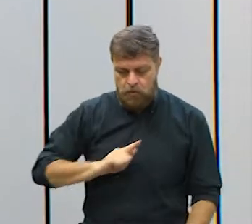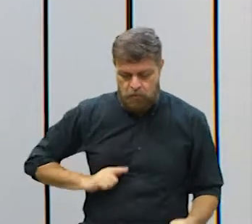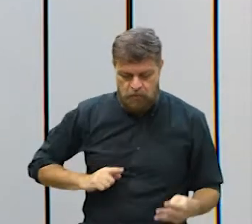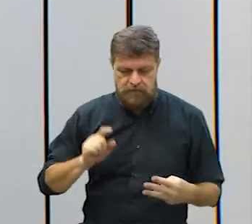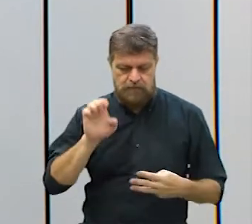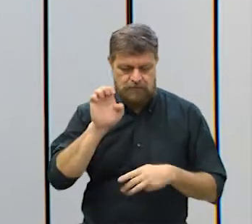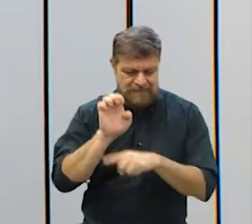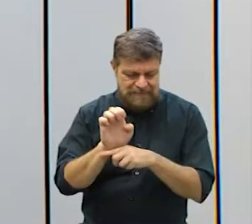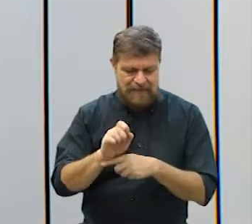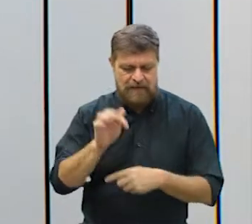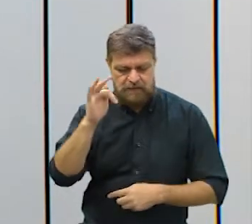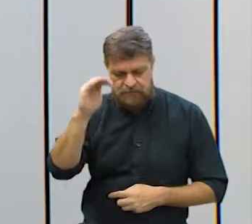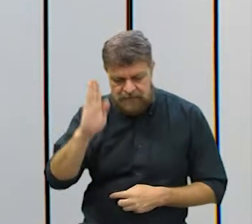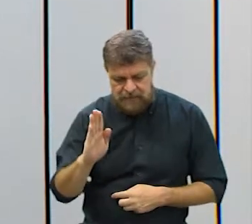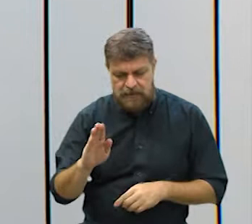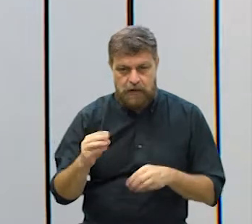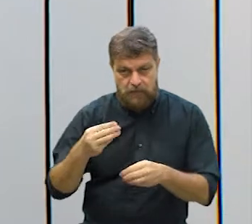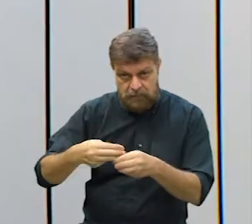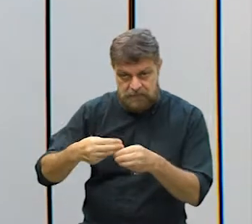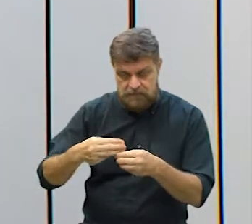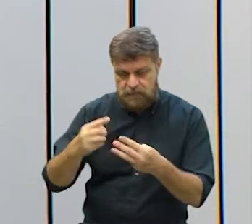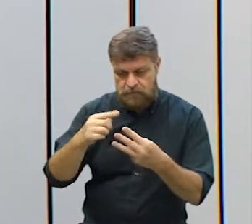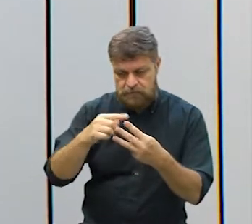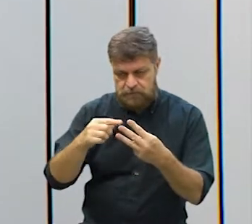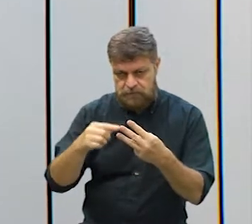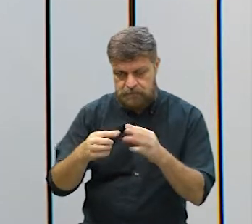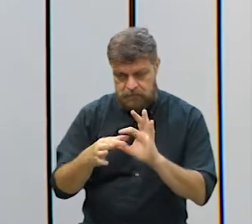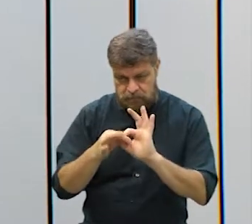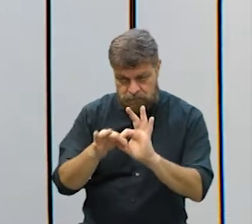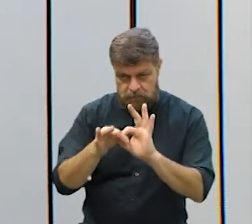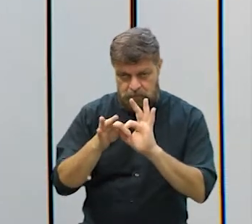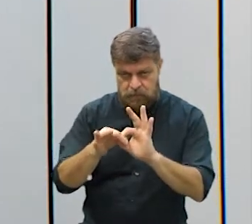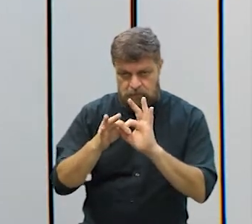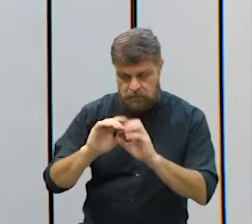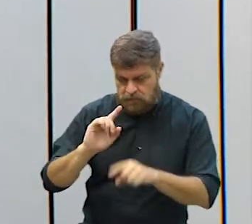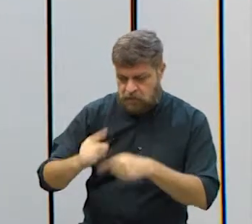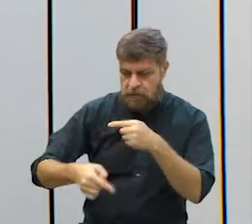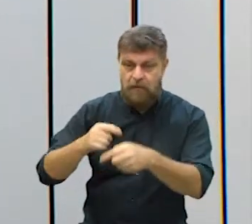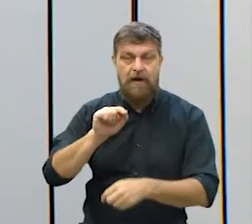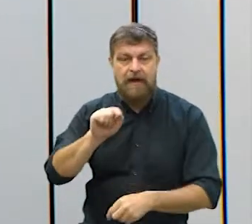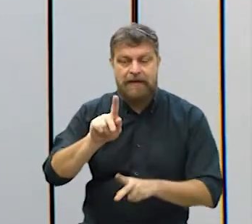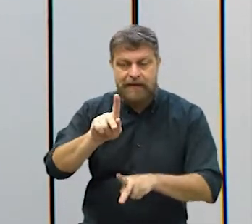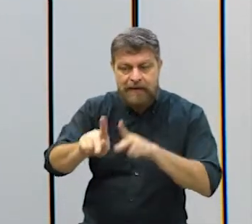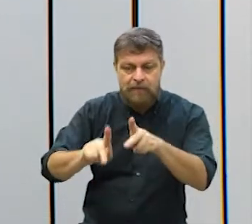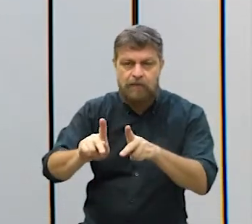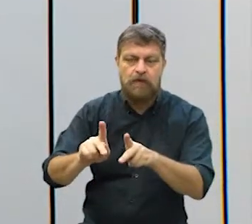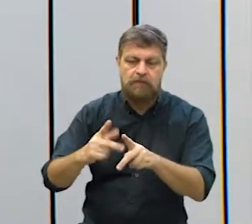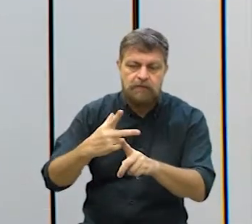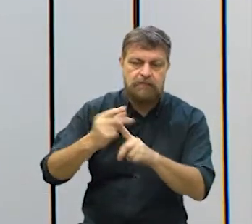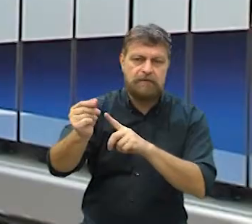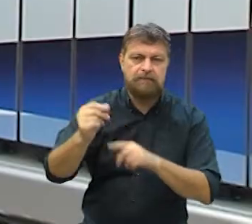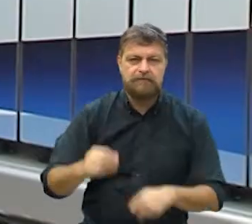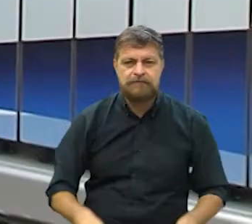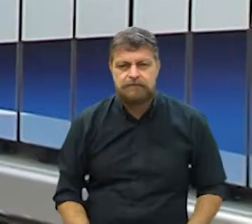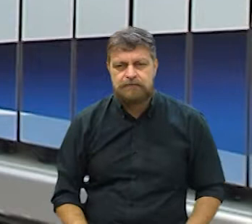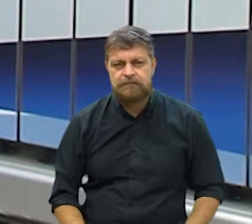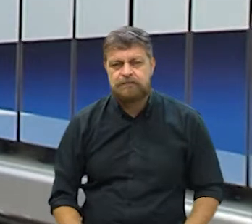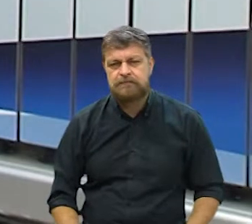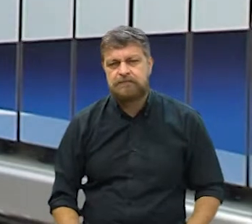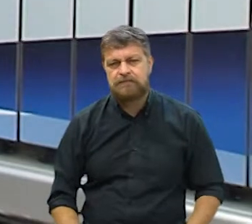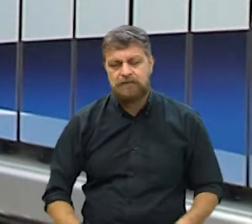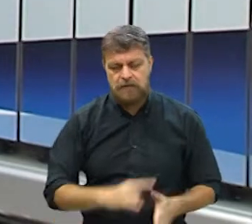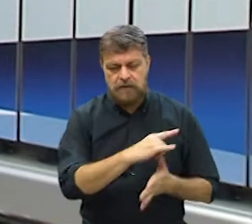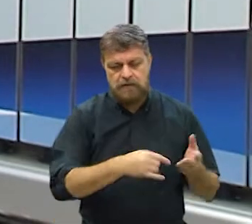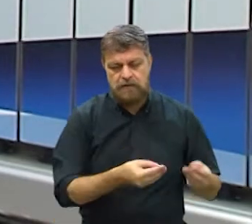né, dos governos estaduais, federal e municipal, quando estão bem alinhados, as coisas andam e quem ganha é o povo.